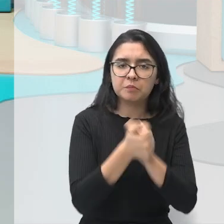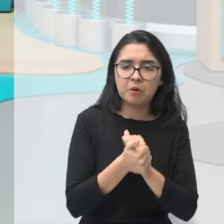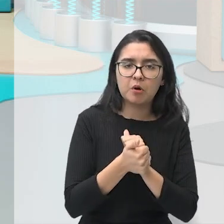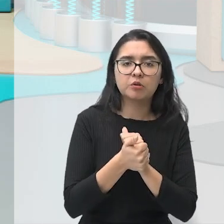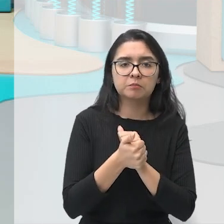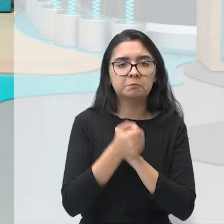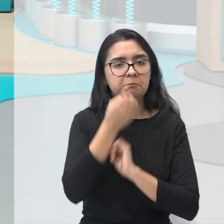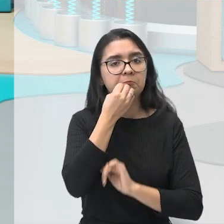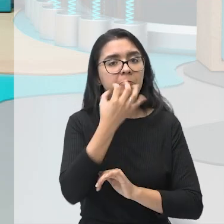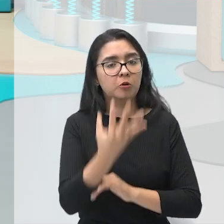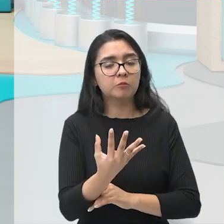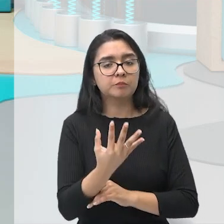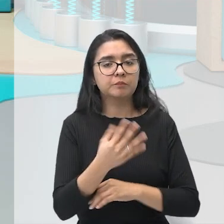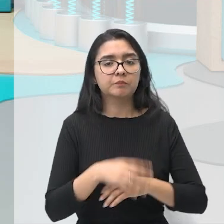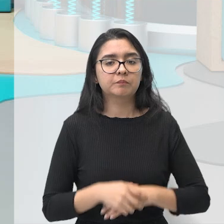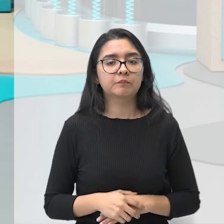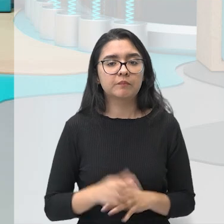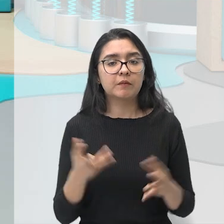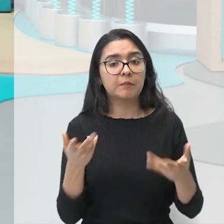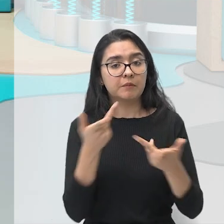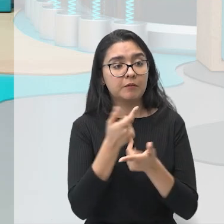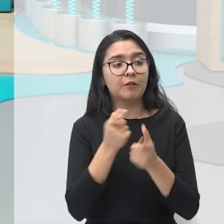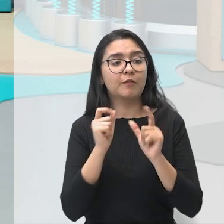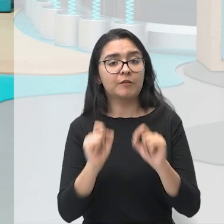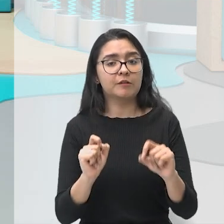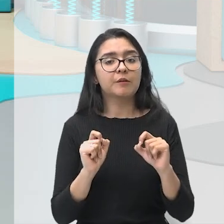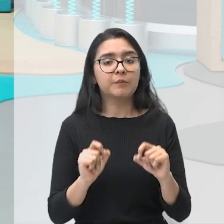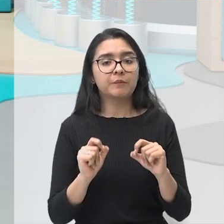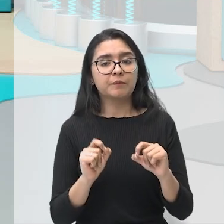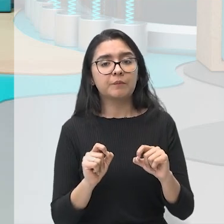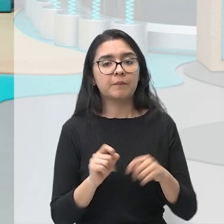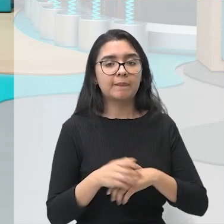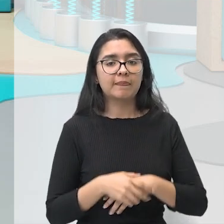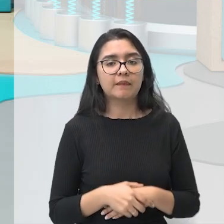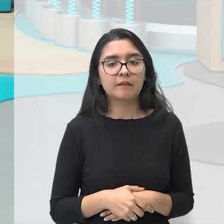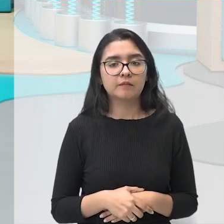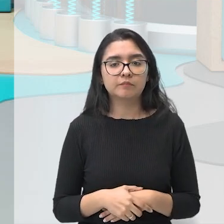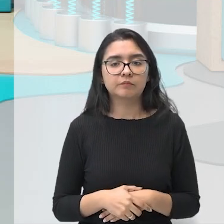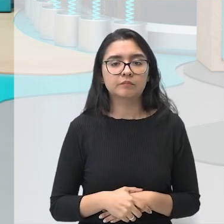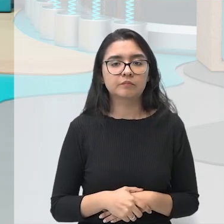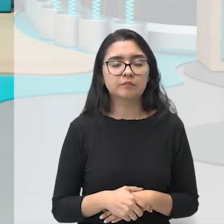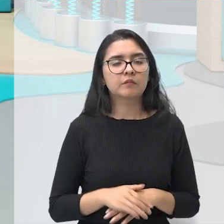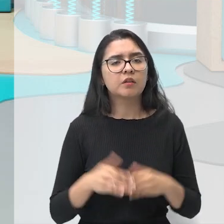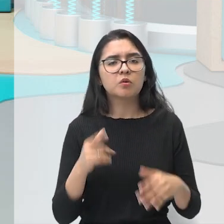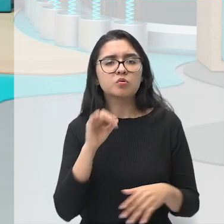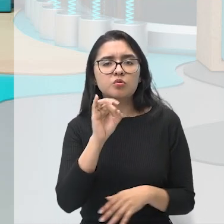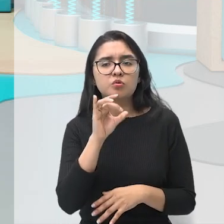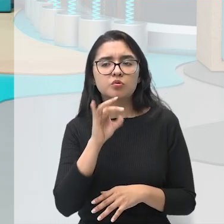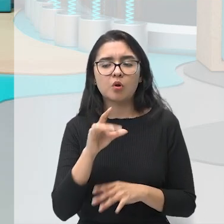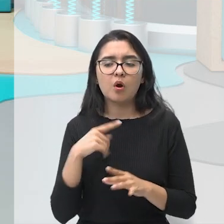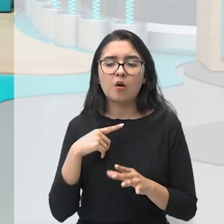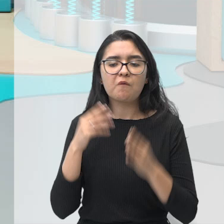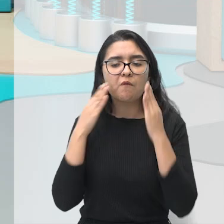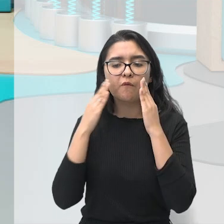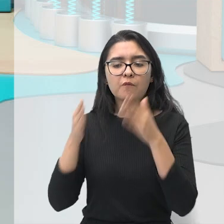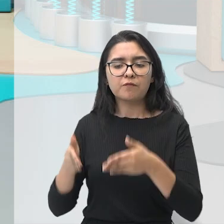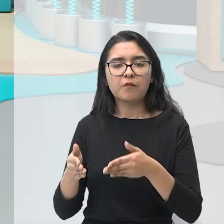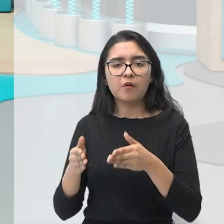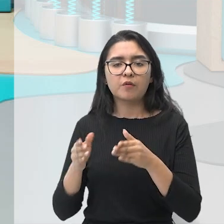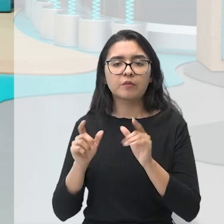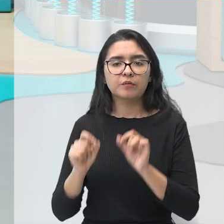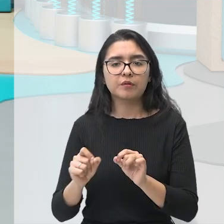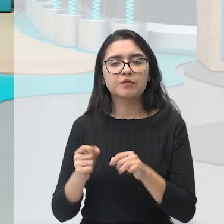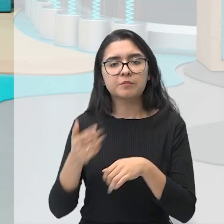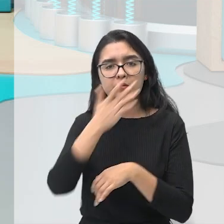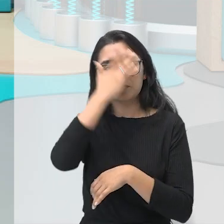tão educativo, tão maravilhoso, que a gente não podia segurar ela só para nós,